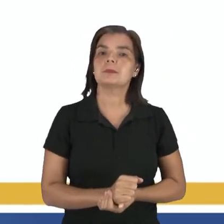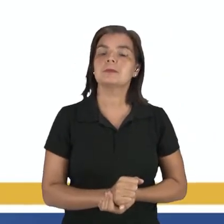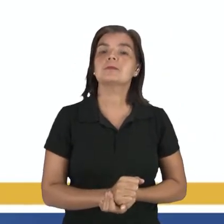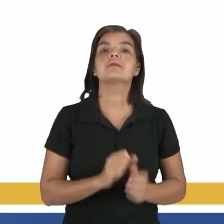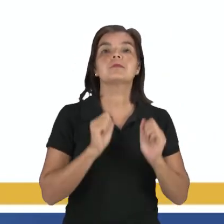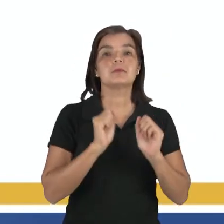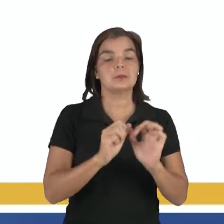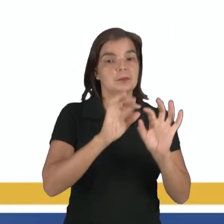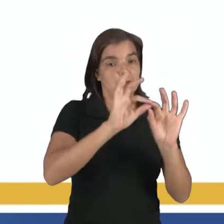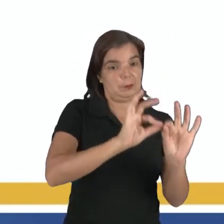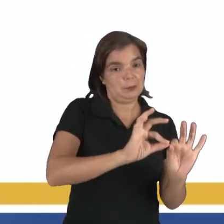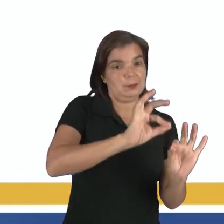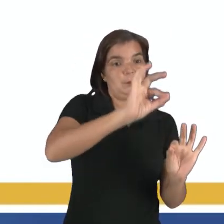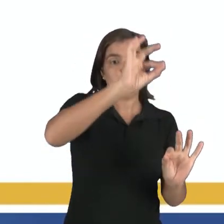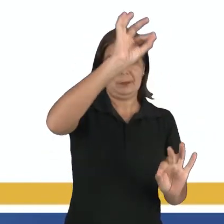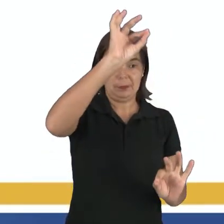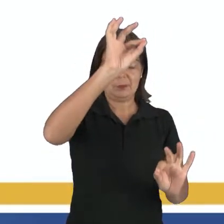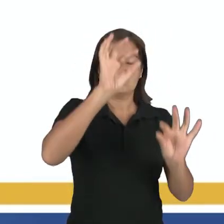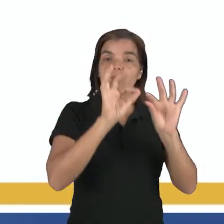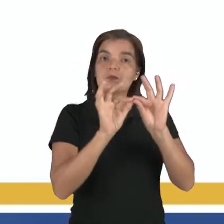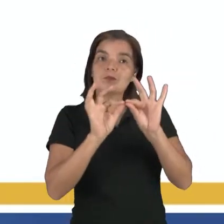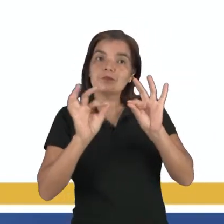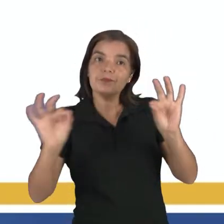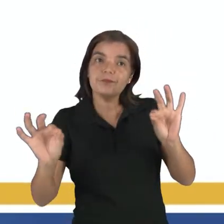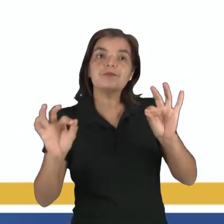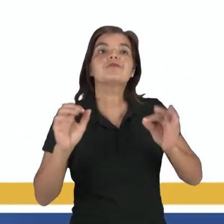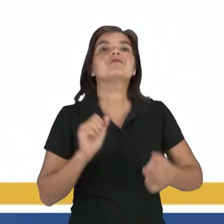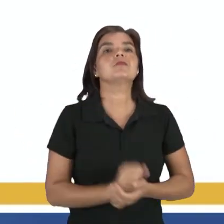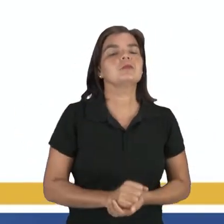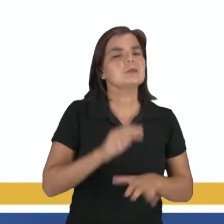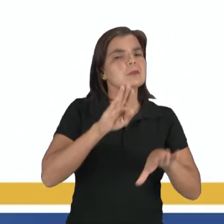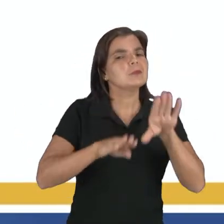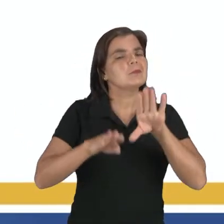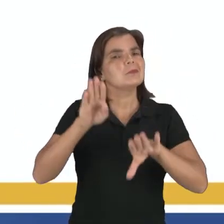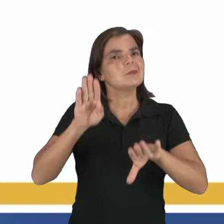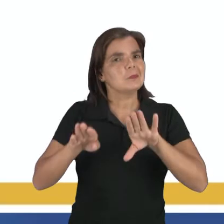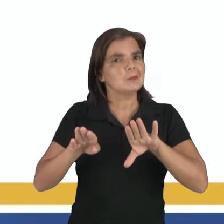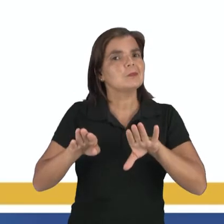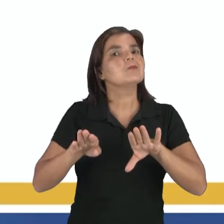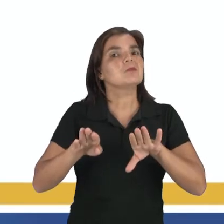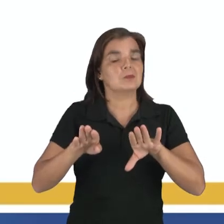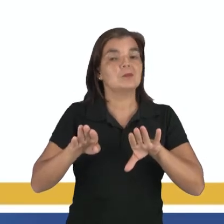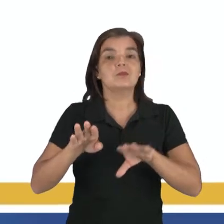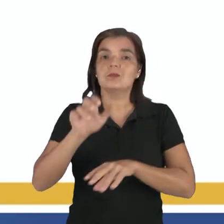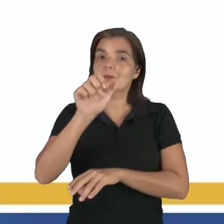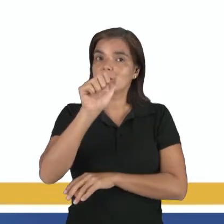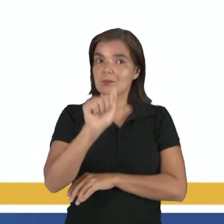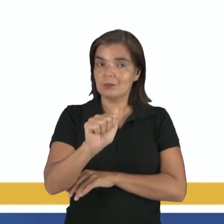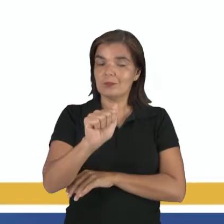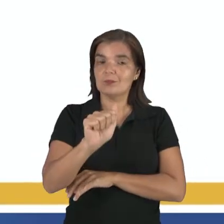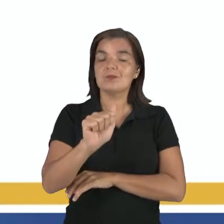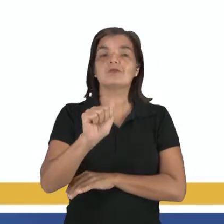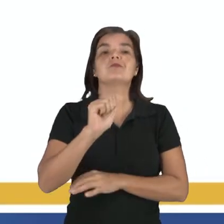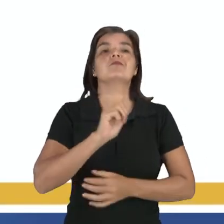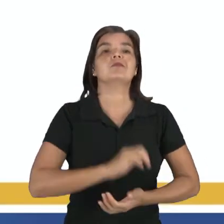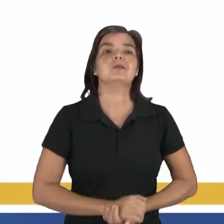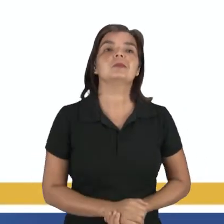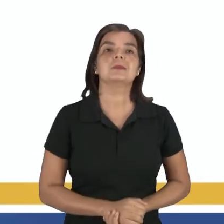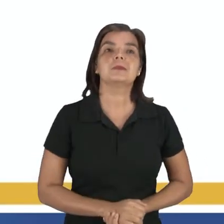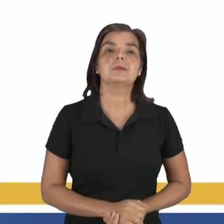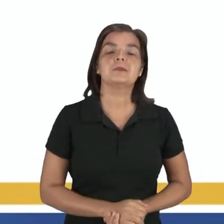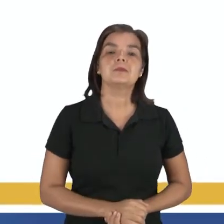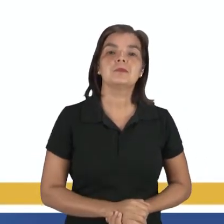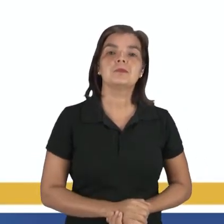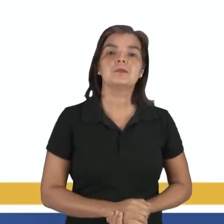Essa reta pode ser crescente ou decrescente, dependendo do sinal de